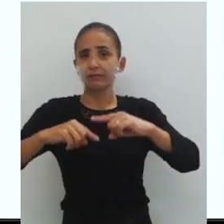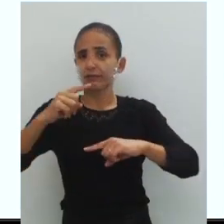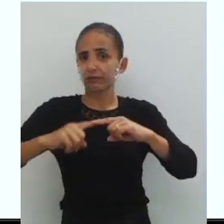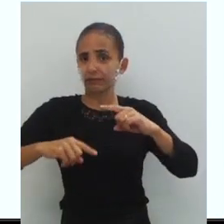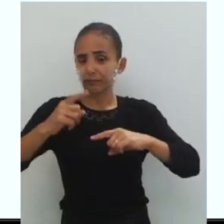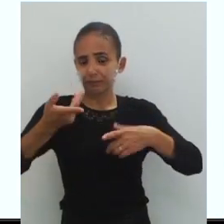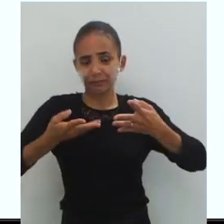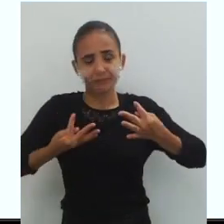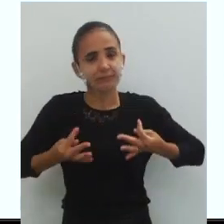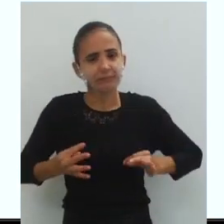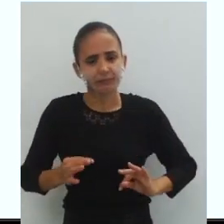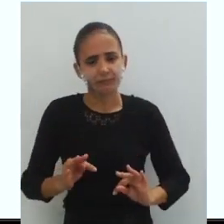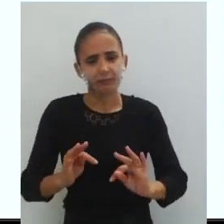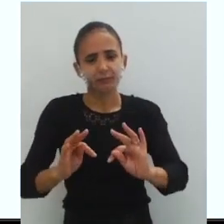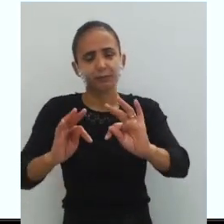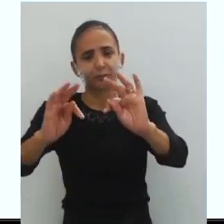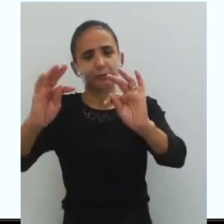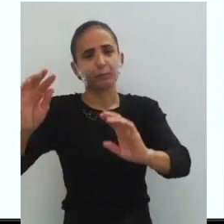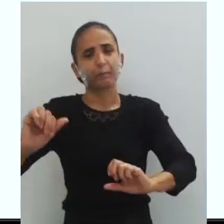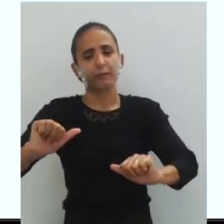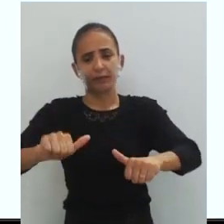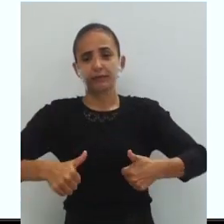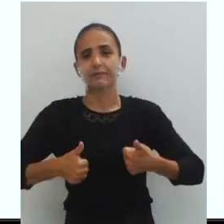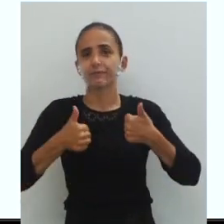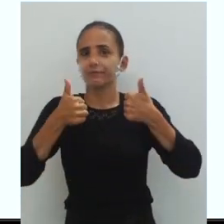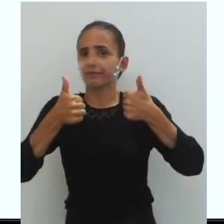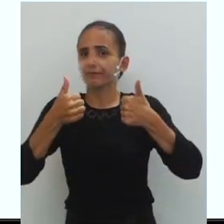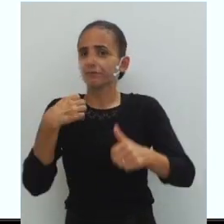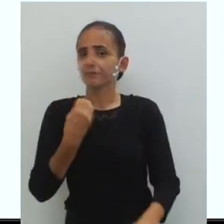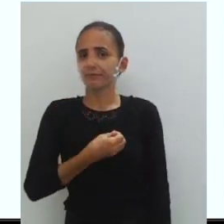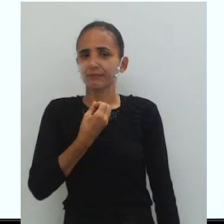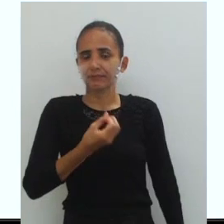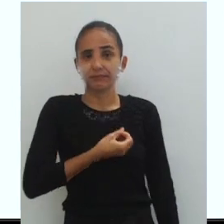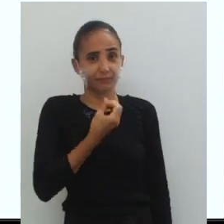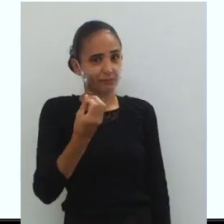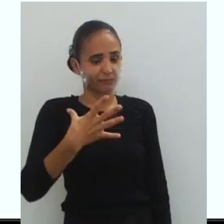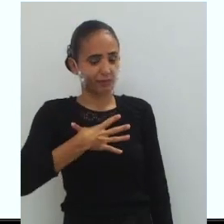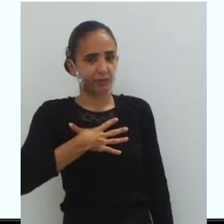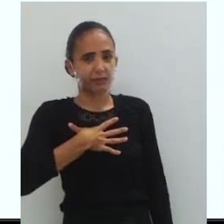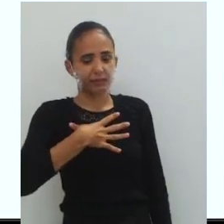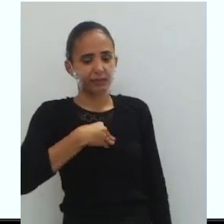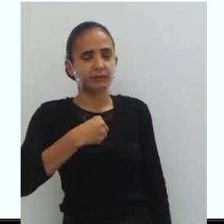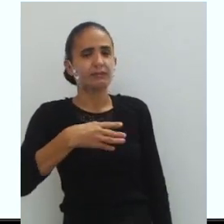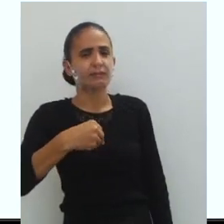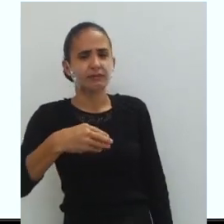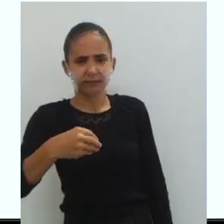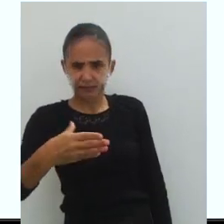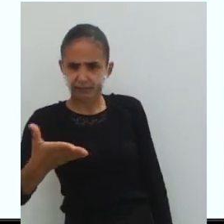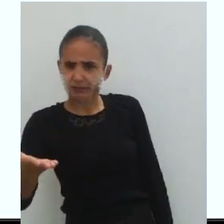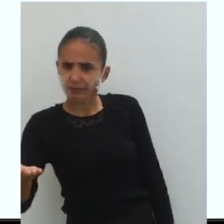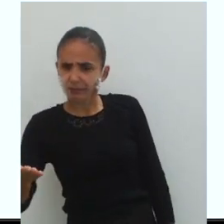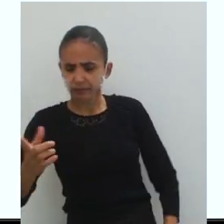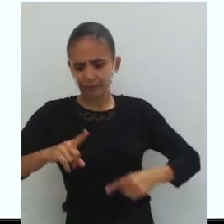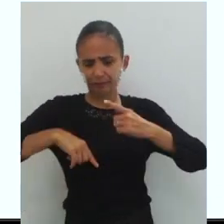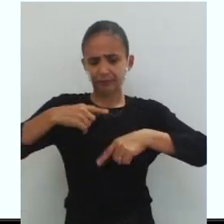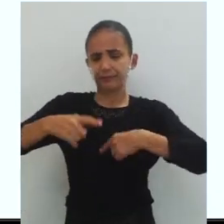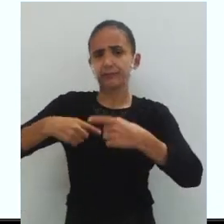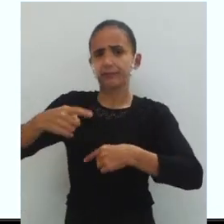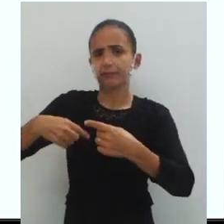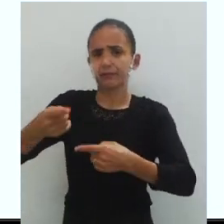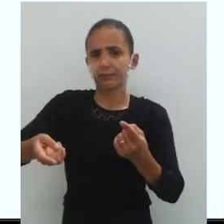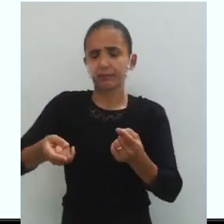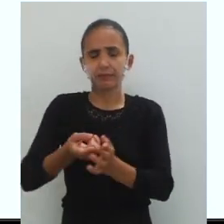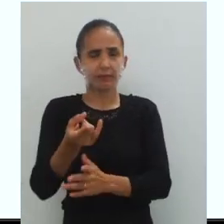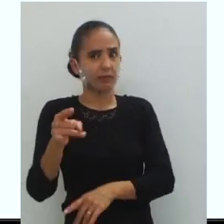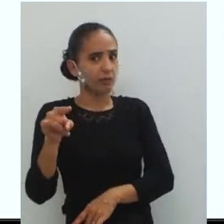recursos tecnológicos e qualidade de vida, né? A geração de inovações tende a